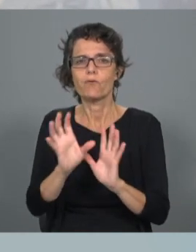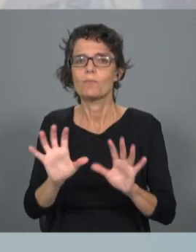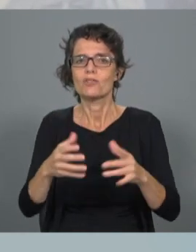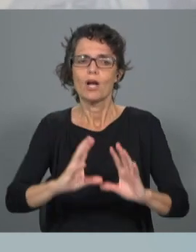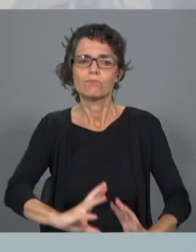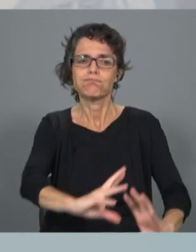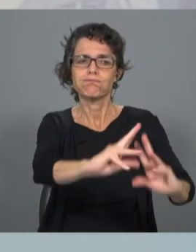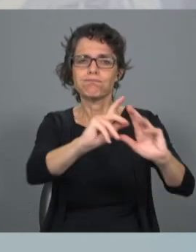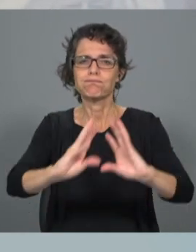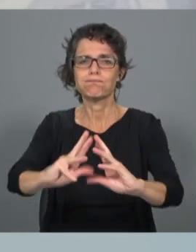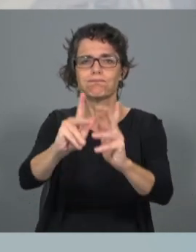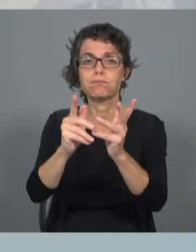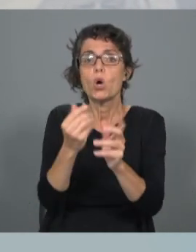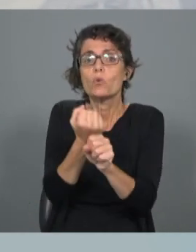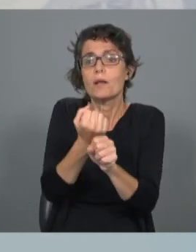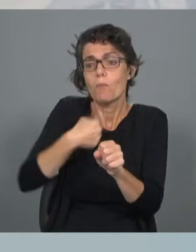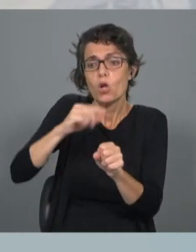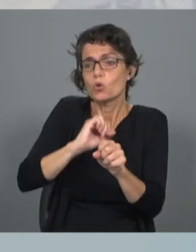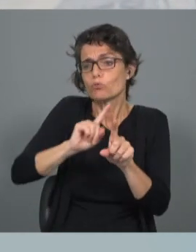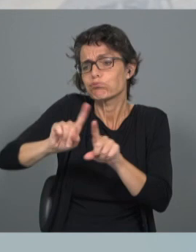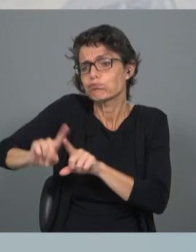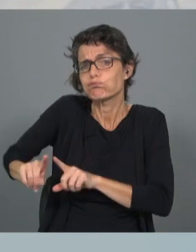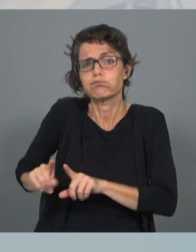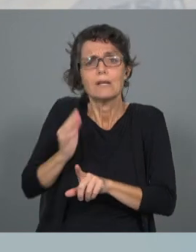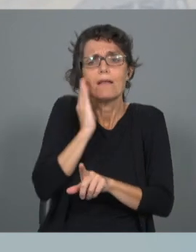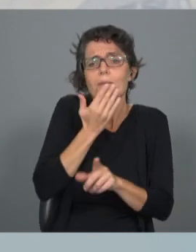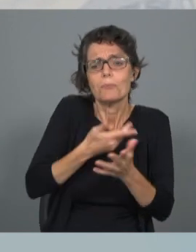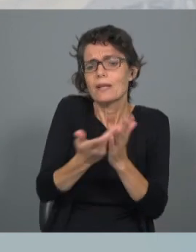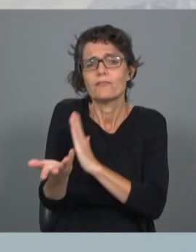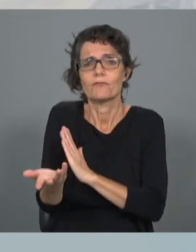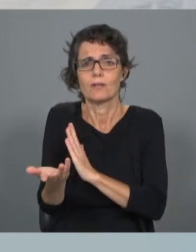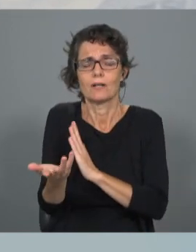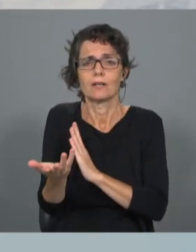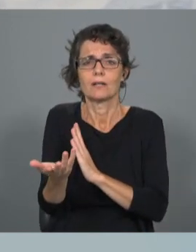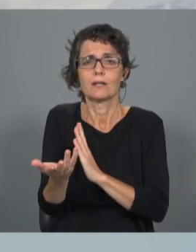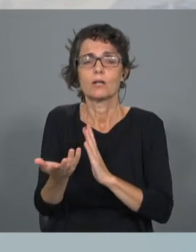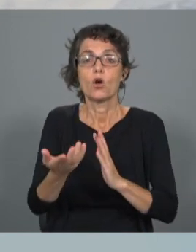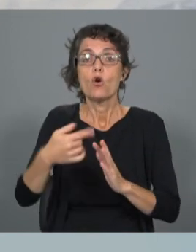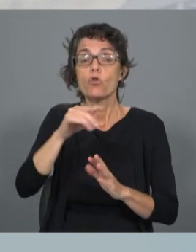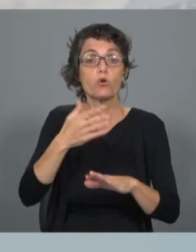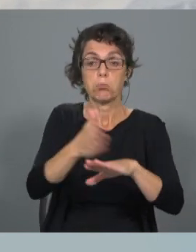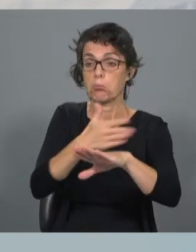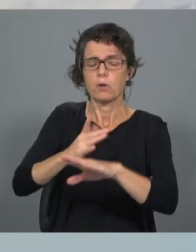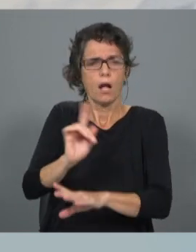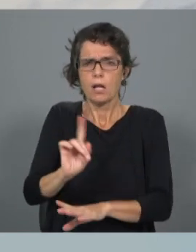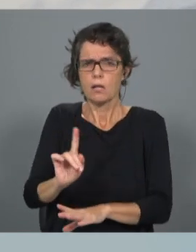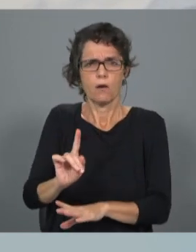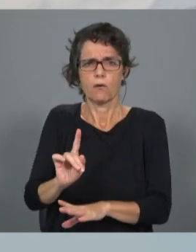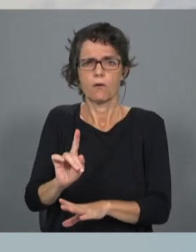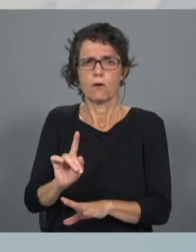é vasto, sem distinção. Nós estamos a ter num ambiente minoritário em termos de